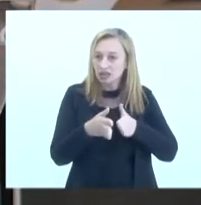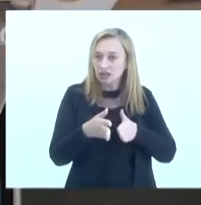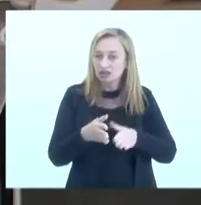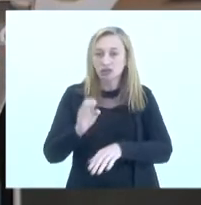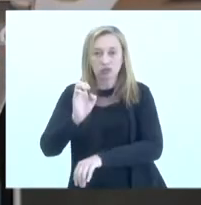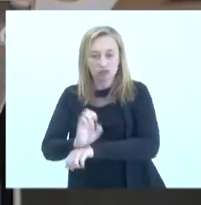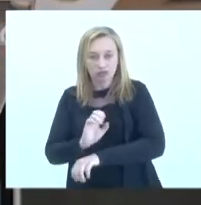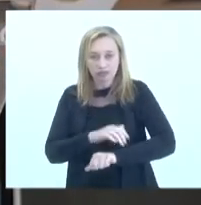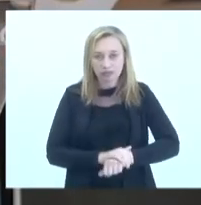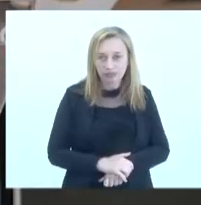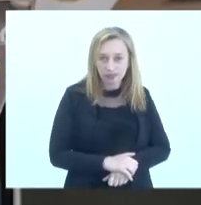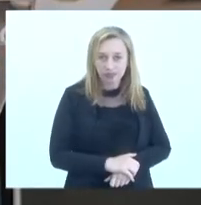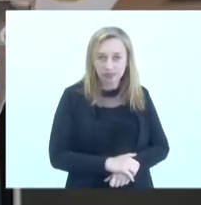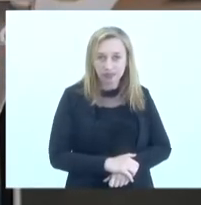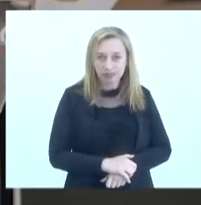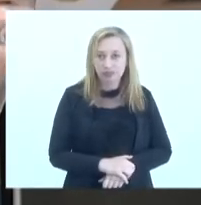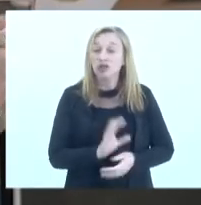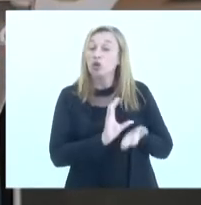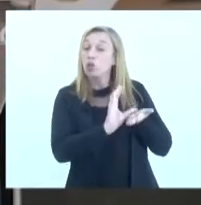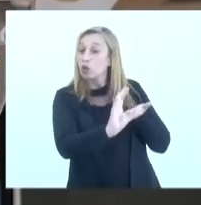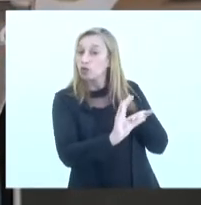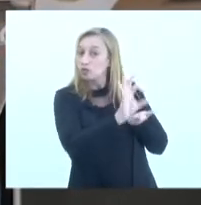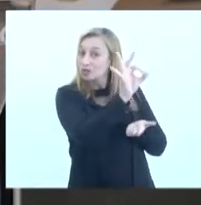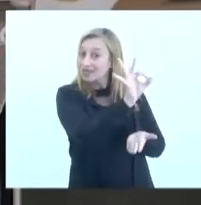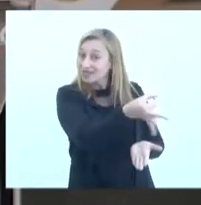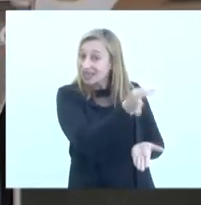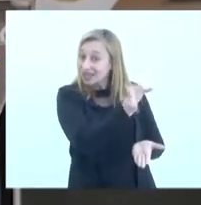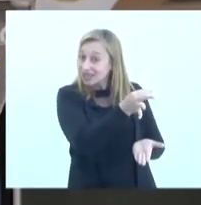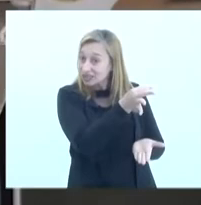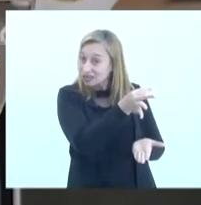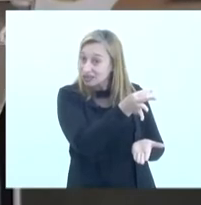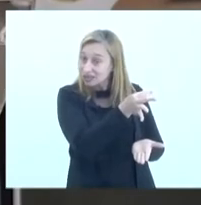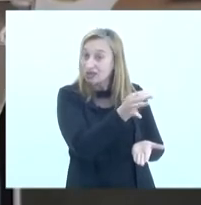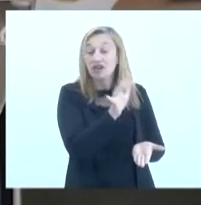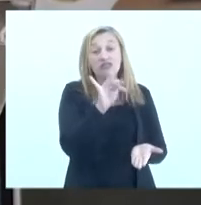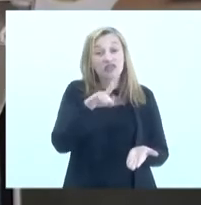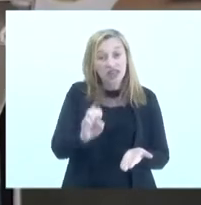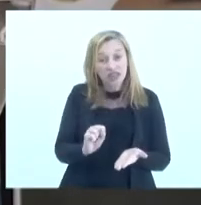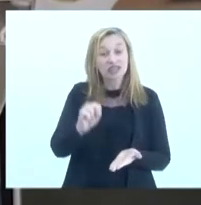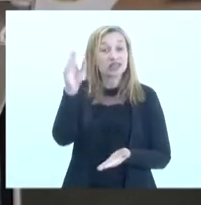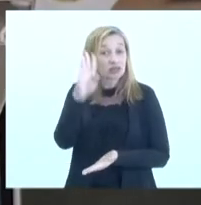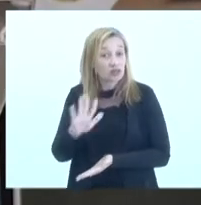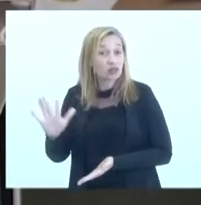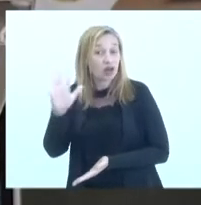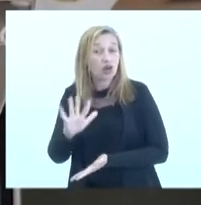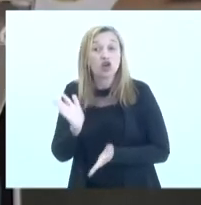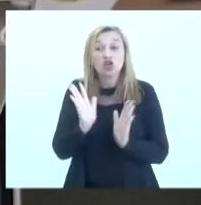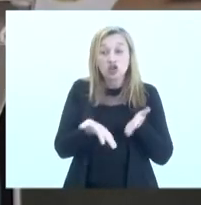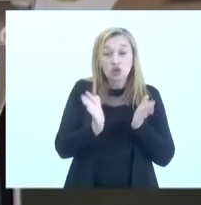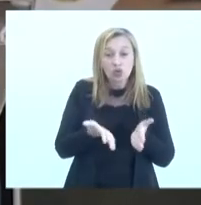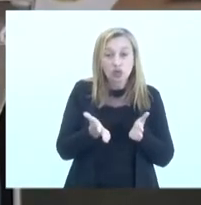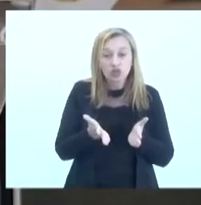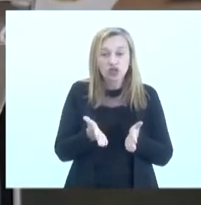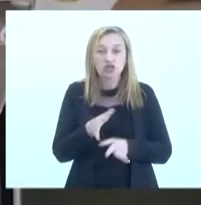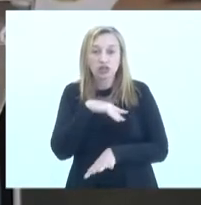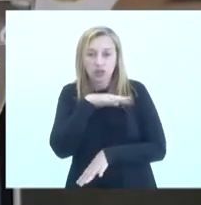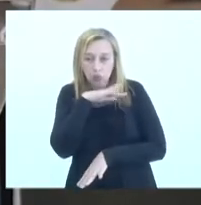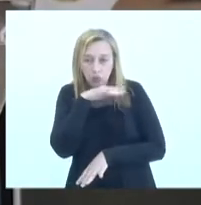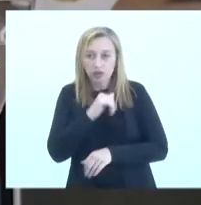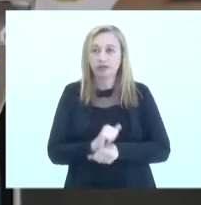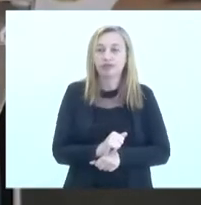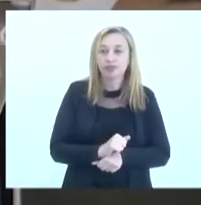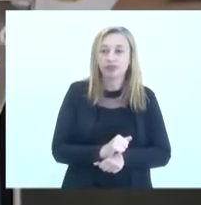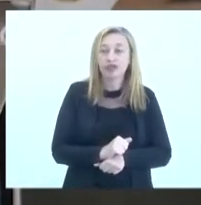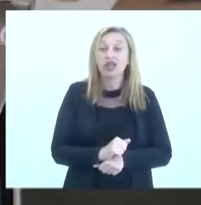estadual, com recursos específicos aos moldes do FIES nacional, que hoje está desidratado, que